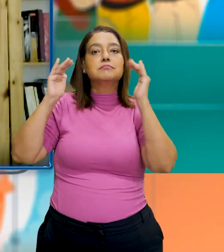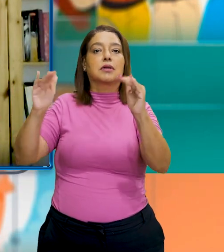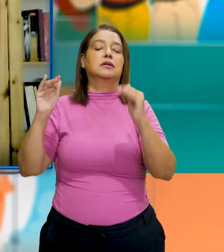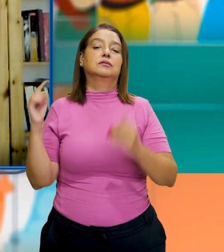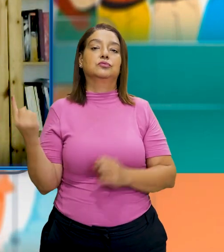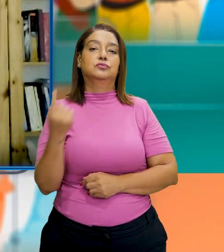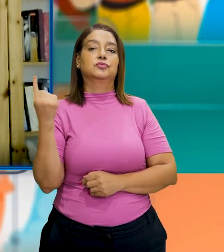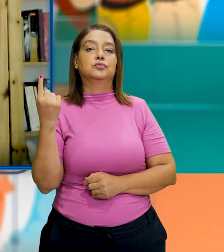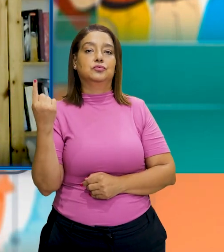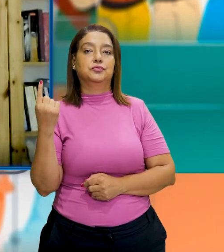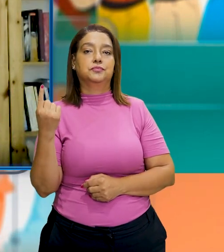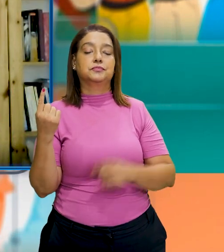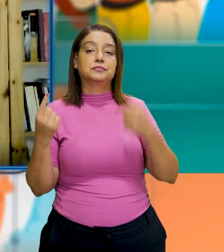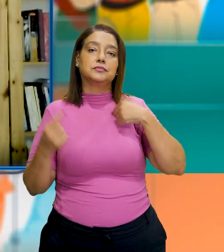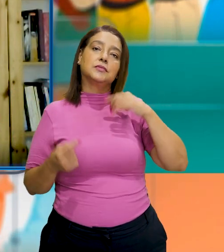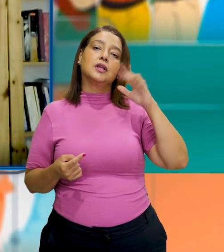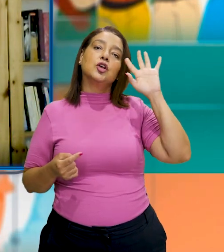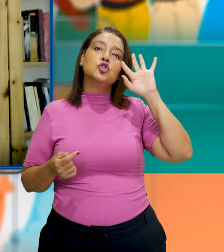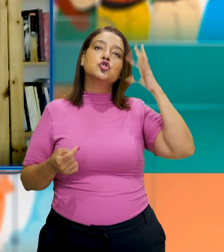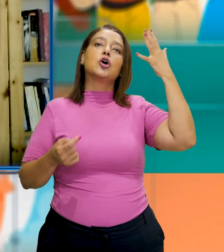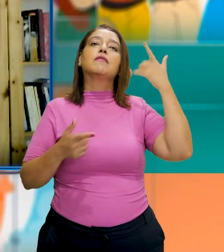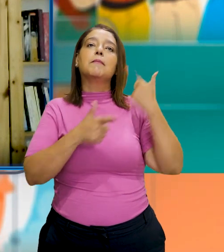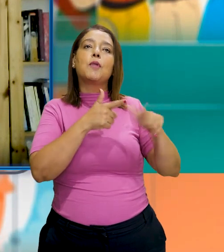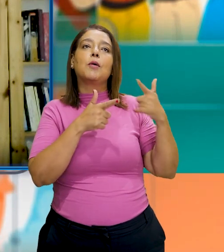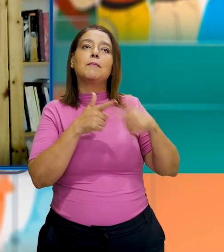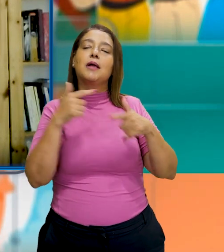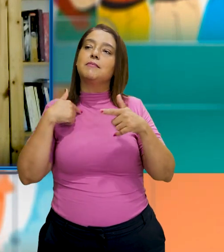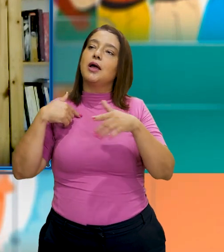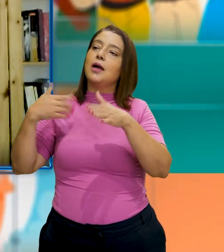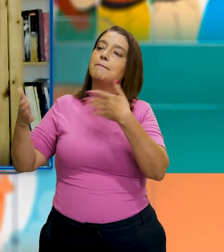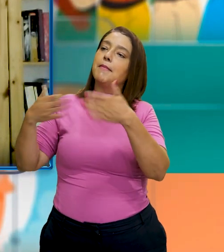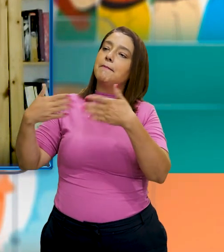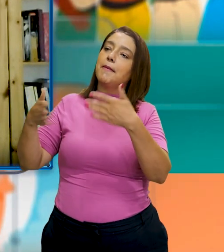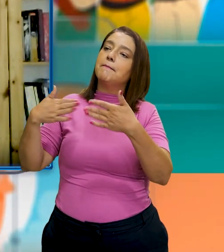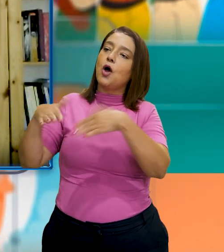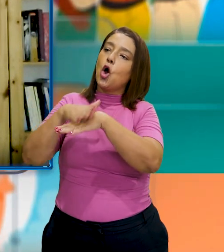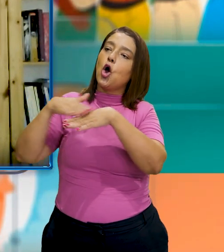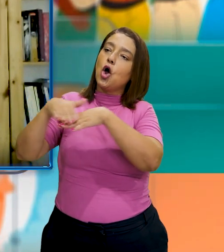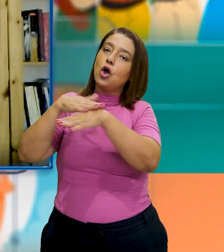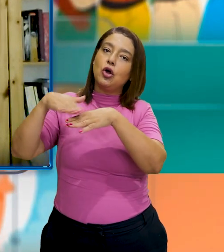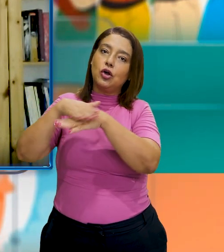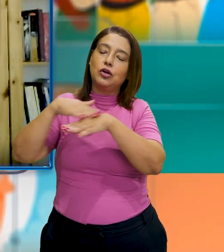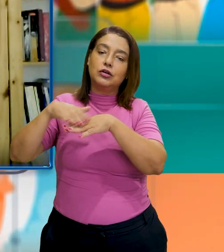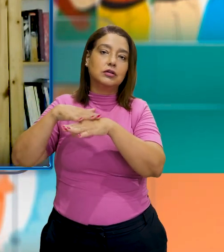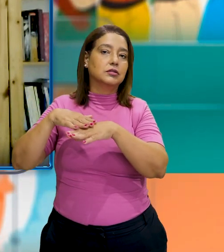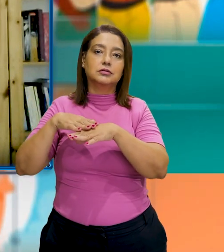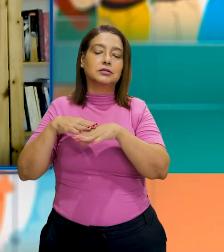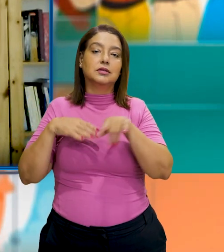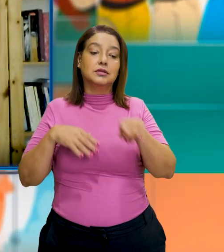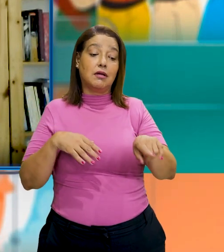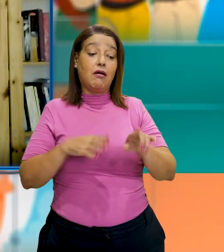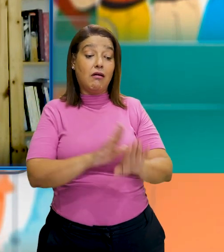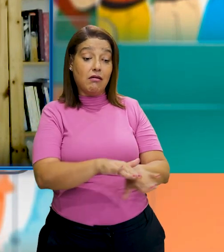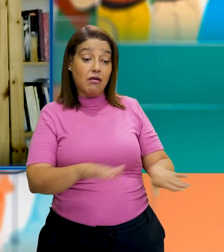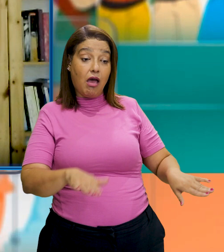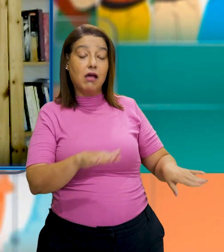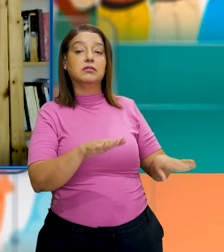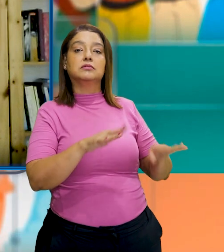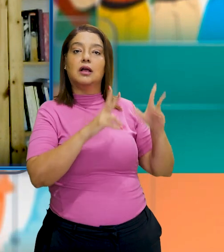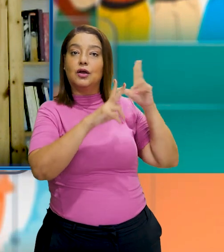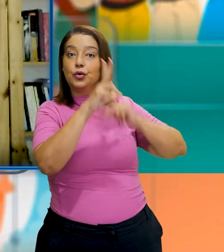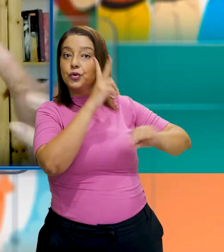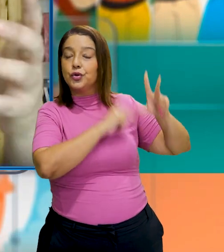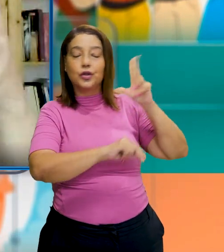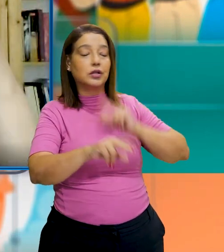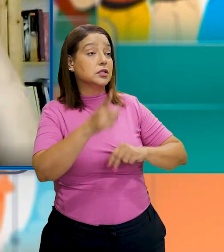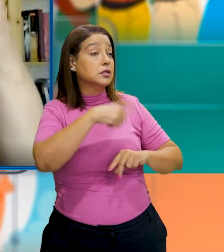à individualidade. Essa questão de resolver conflitos conversando, isso é muito latente com crianças e adolescentes.